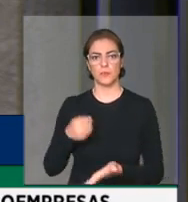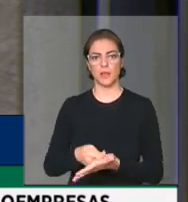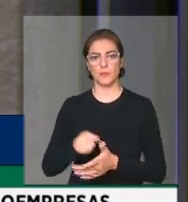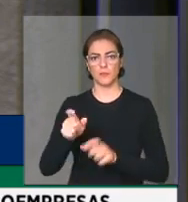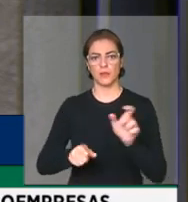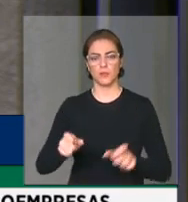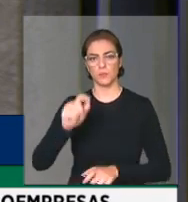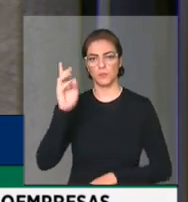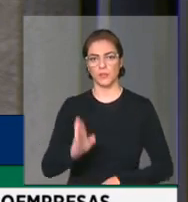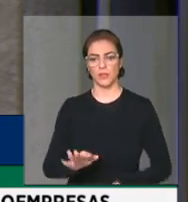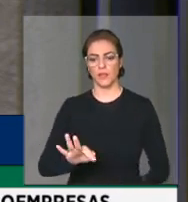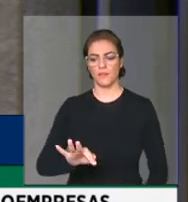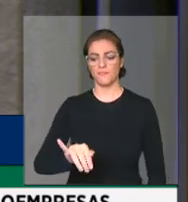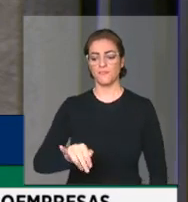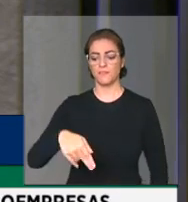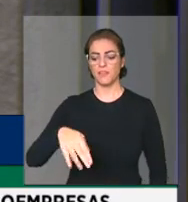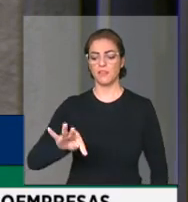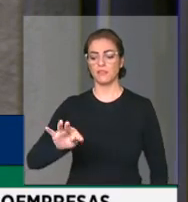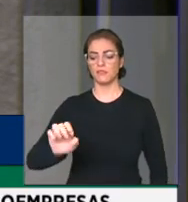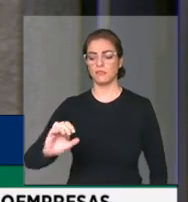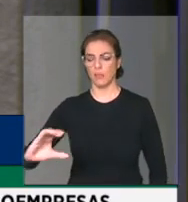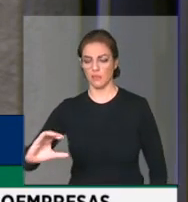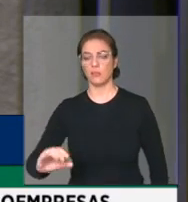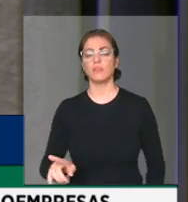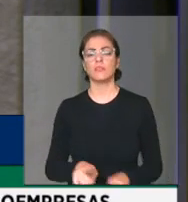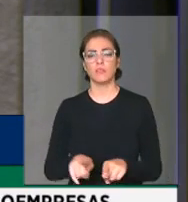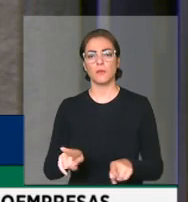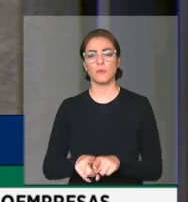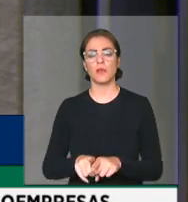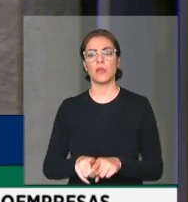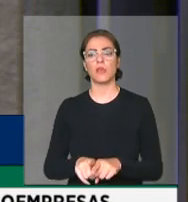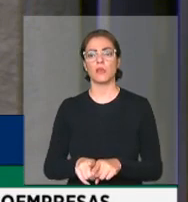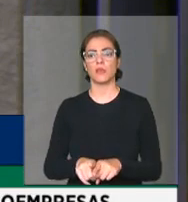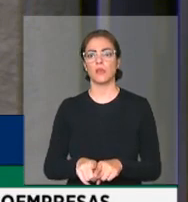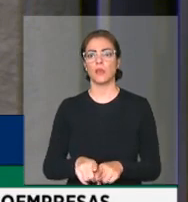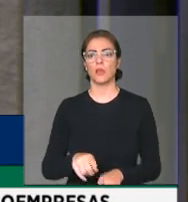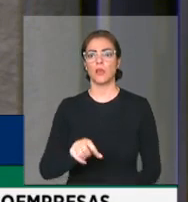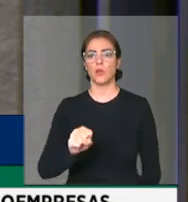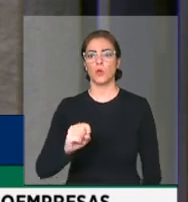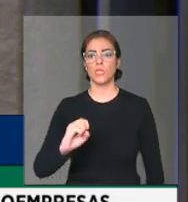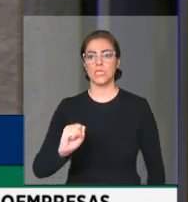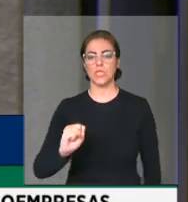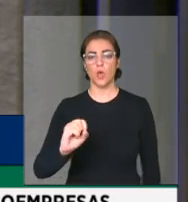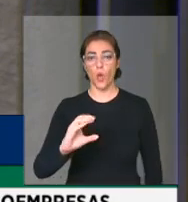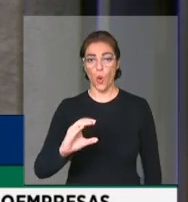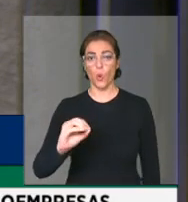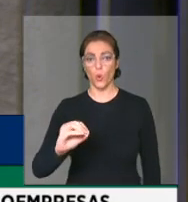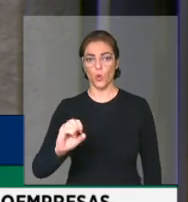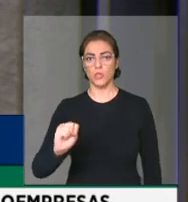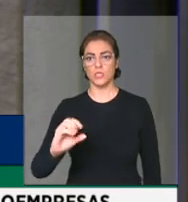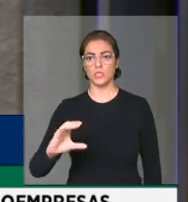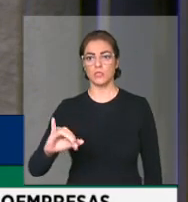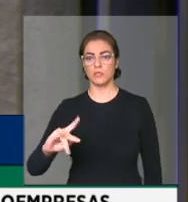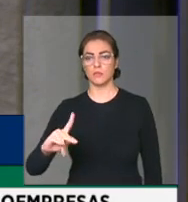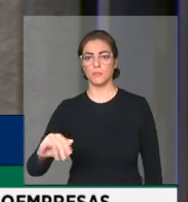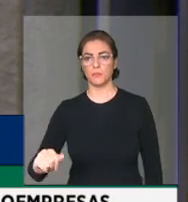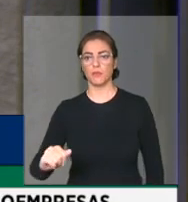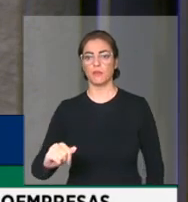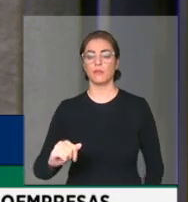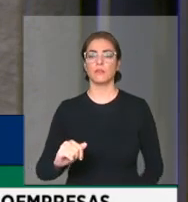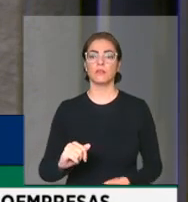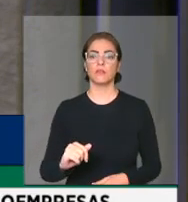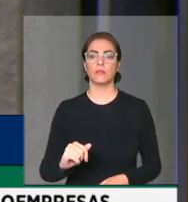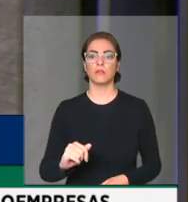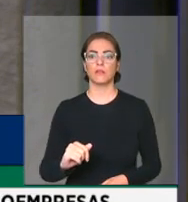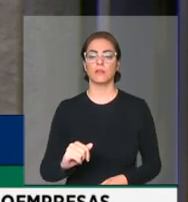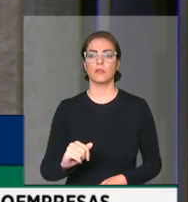brasileiro, as fintechs e também as organizações da sociedade civil e do interesse público de crédito. Quero aqui também dar o